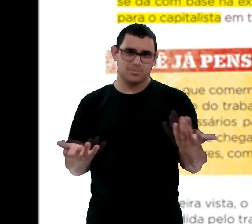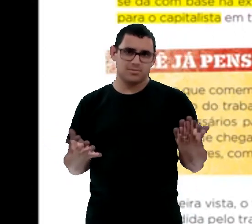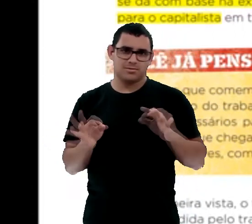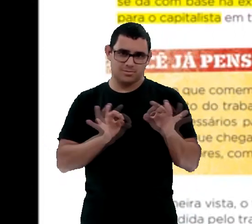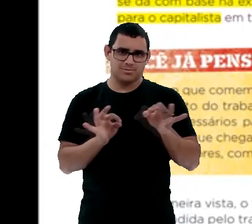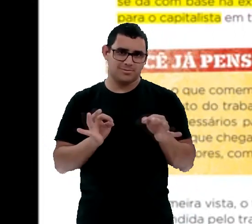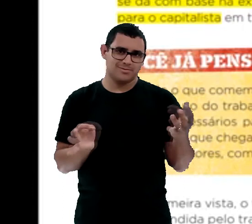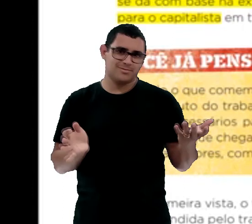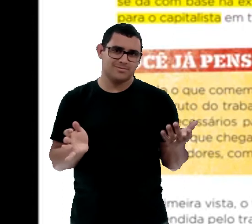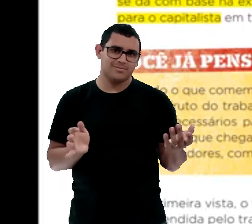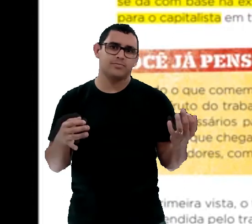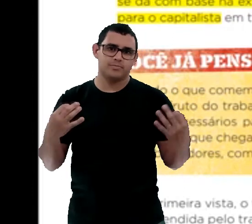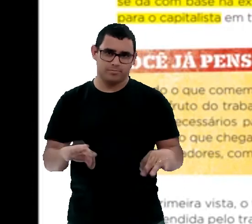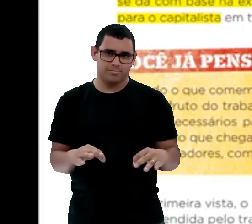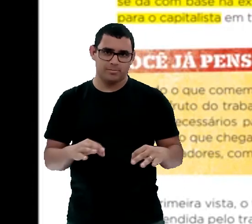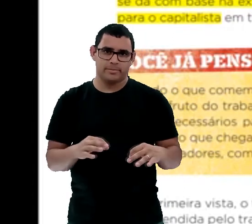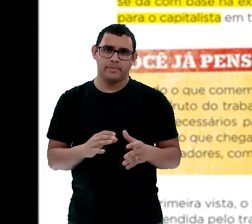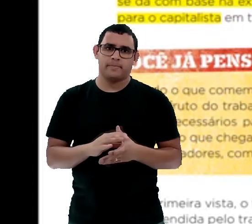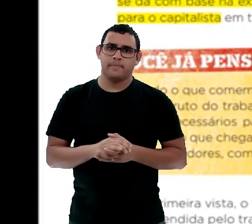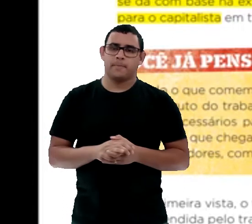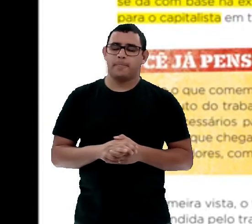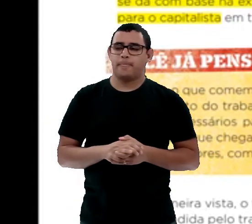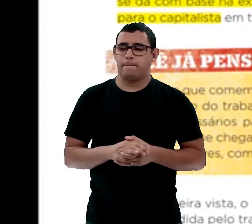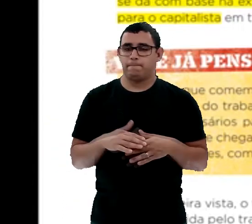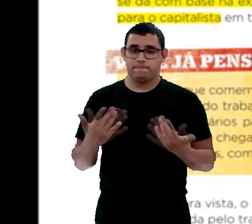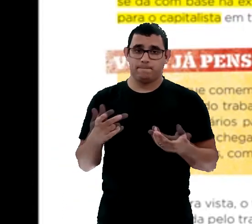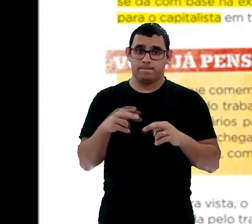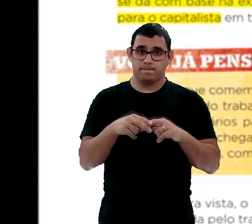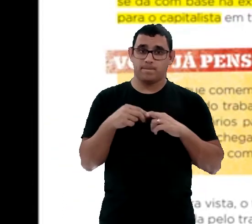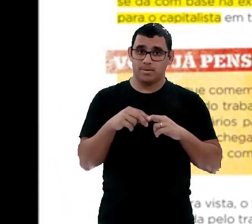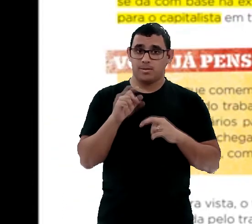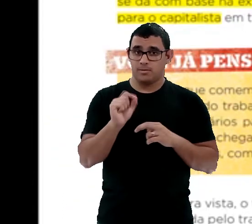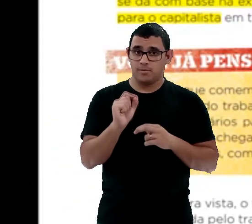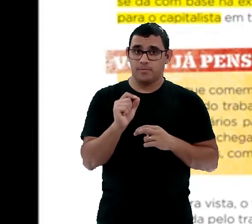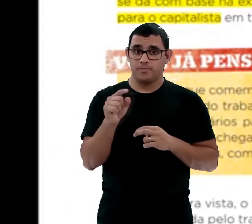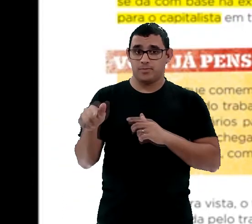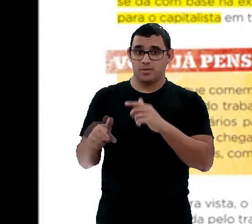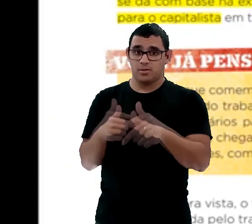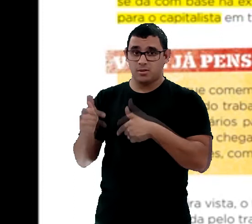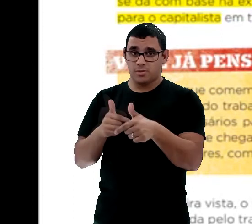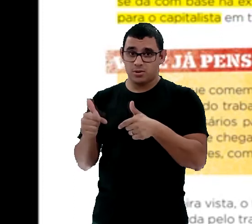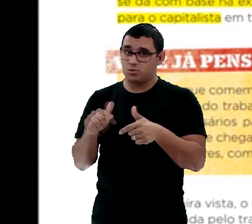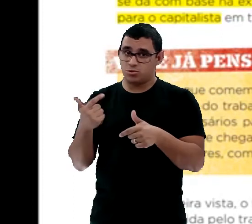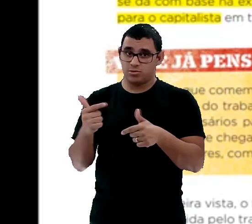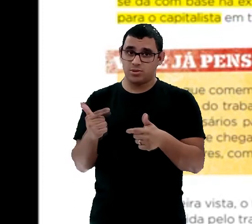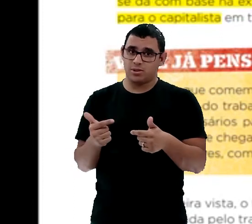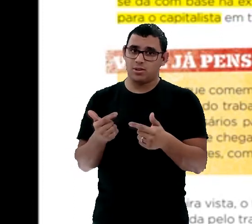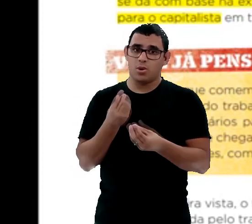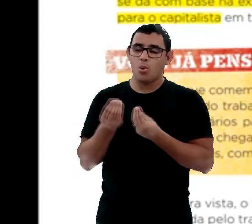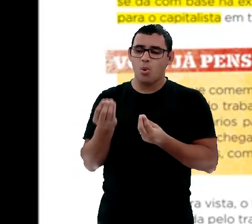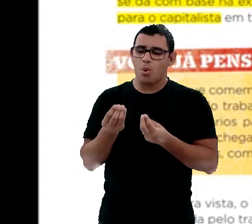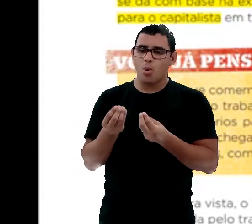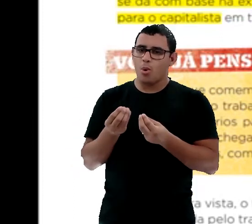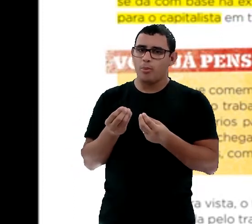trabalho assalariado que o trabalhador vende para o capitalista. Então, para o trabalhador sobreviver, ele precisa vender a